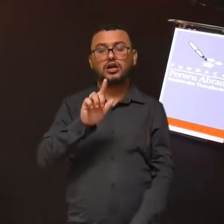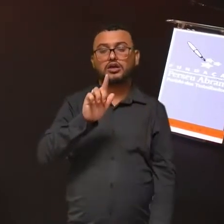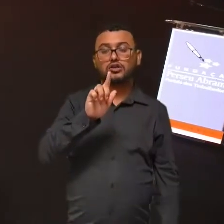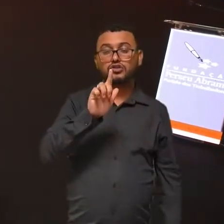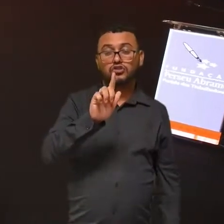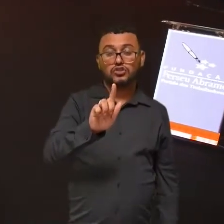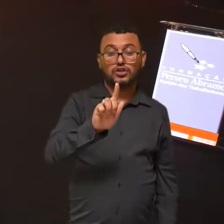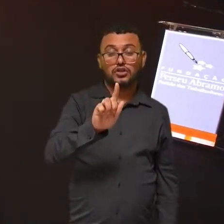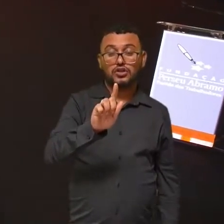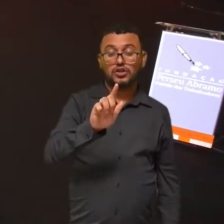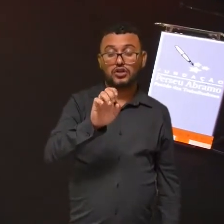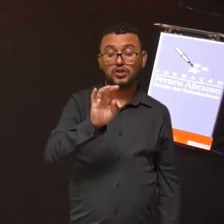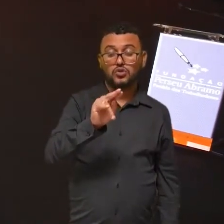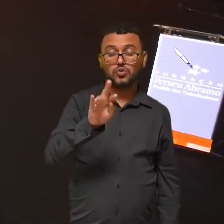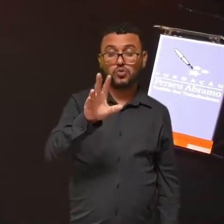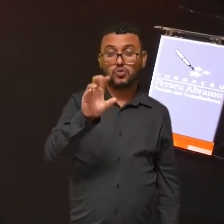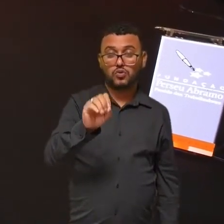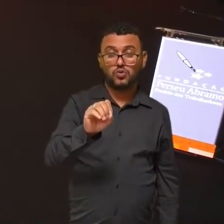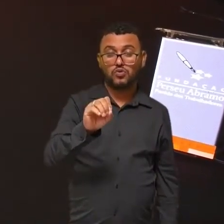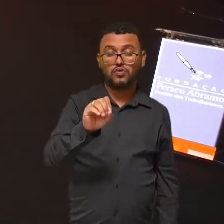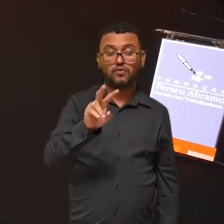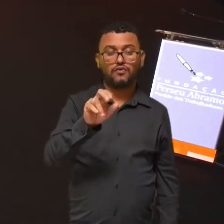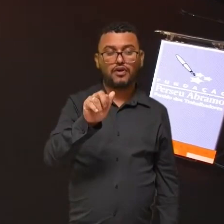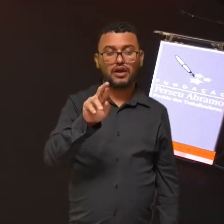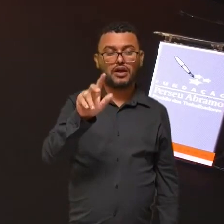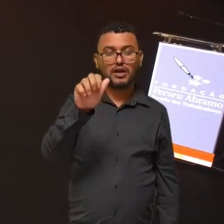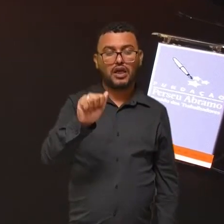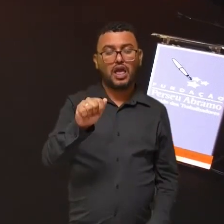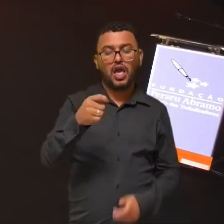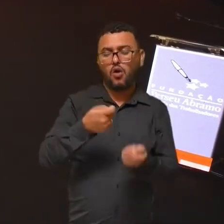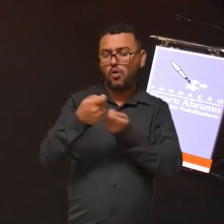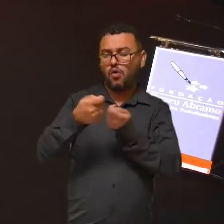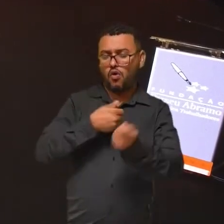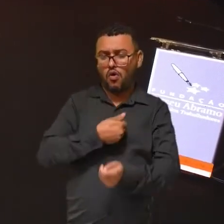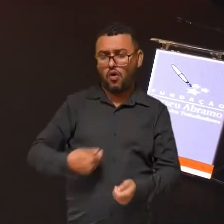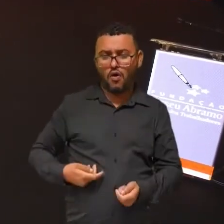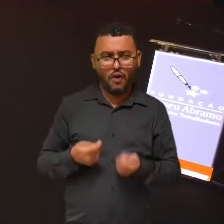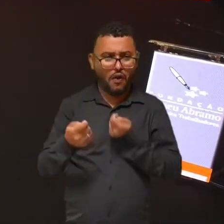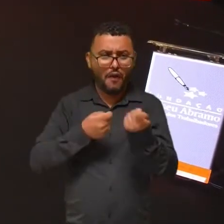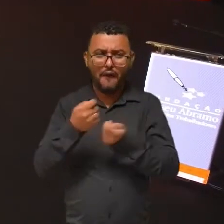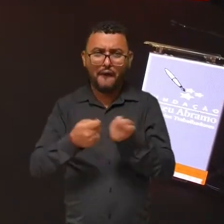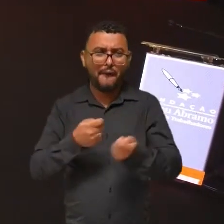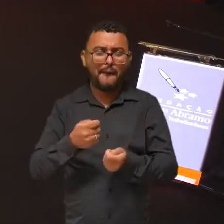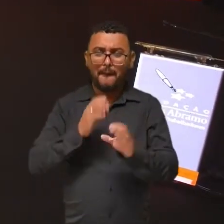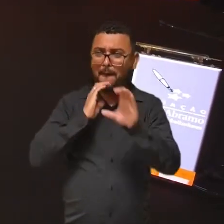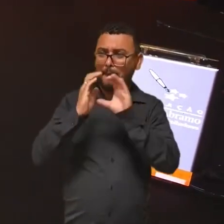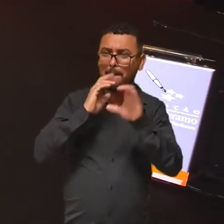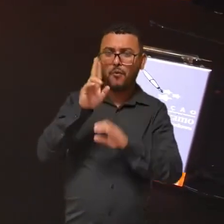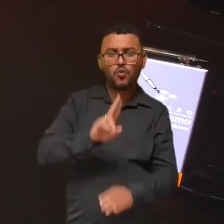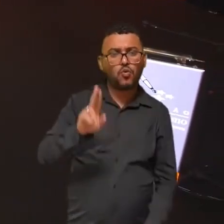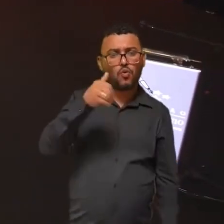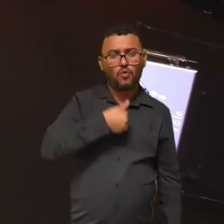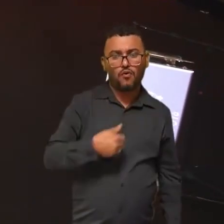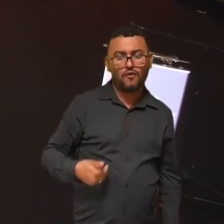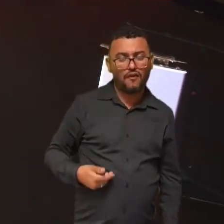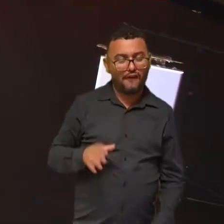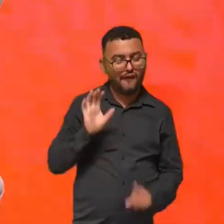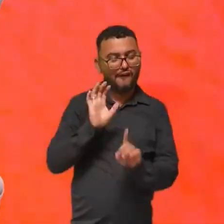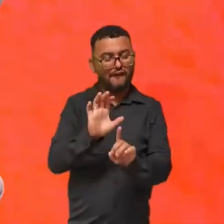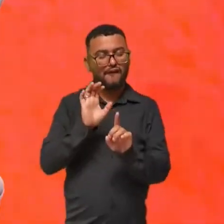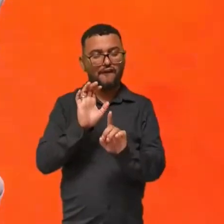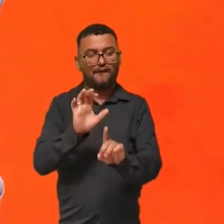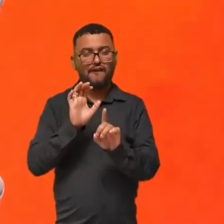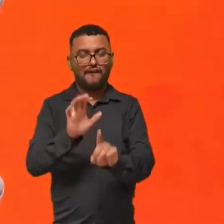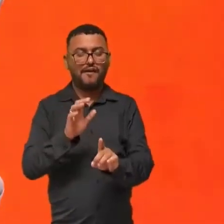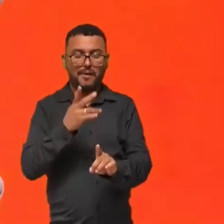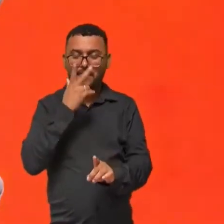autoritário, manipulador, controlador, e que usou fartamente a comunicação de Estado para indução, para manipulação, para